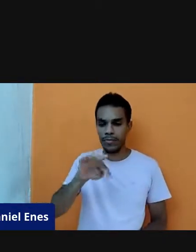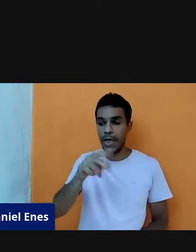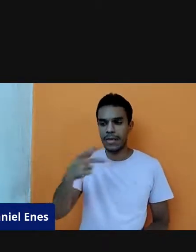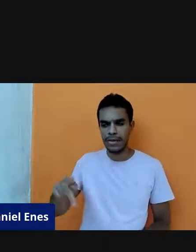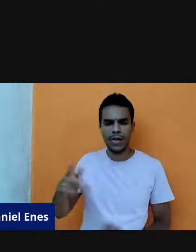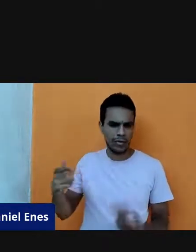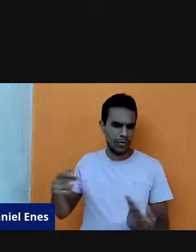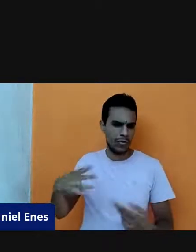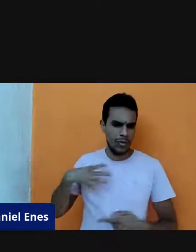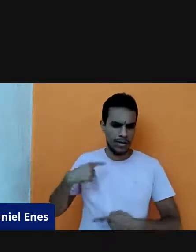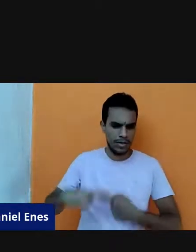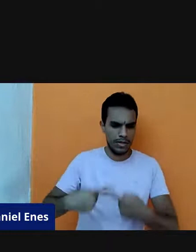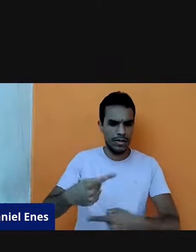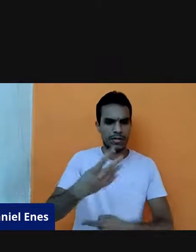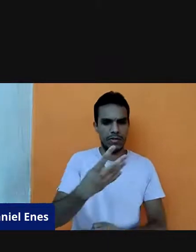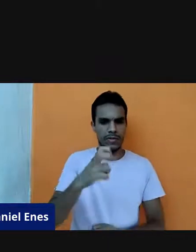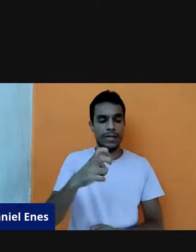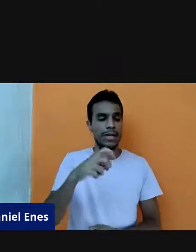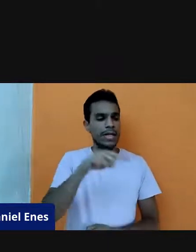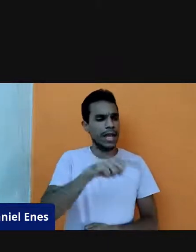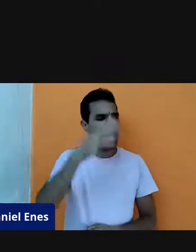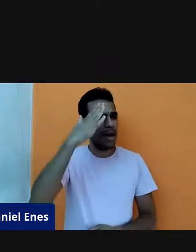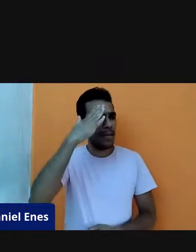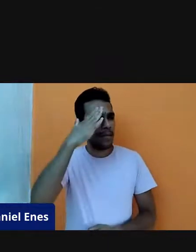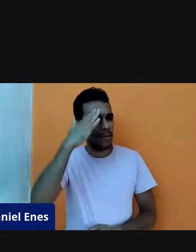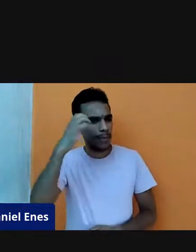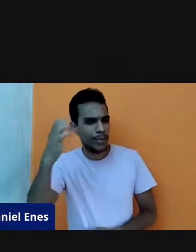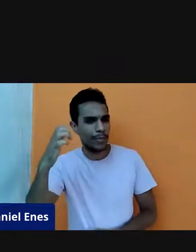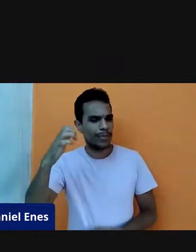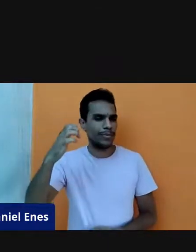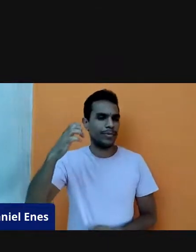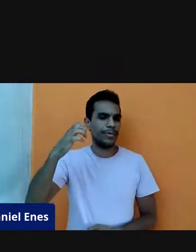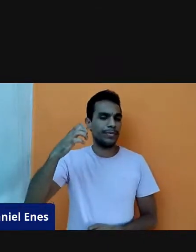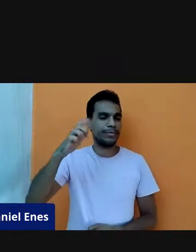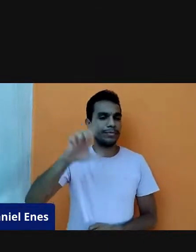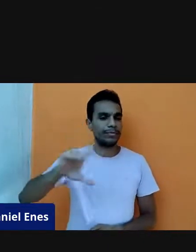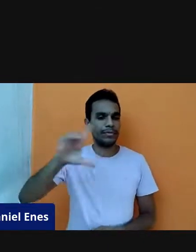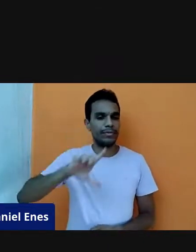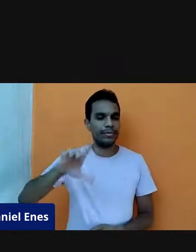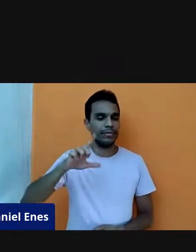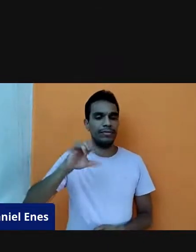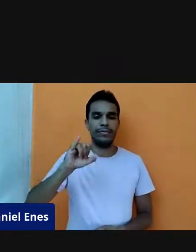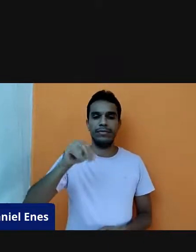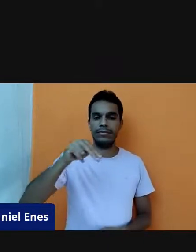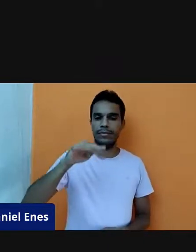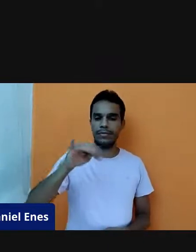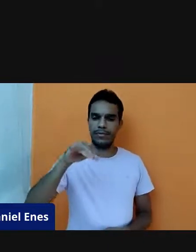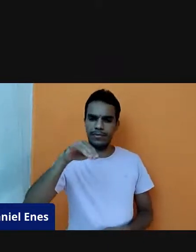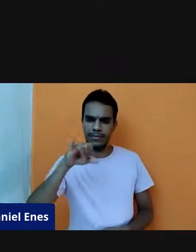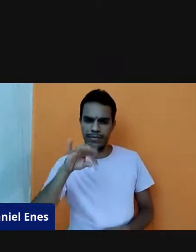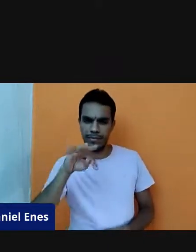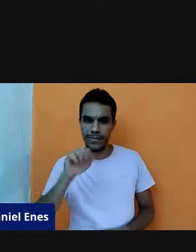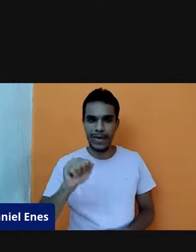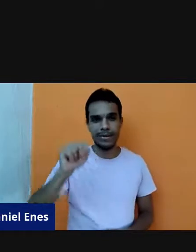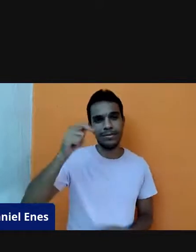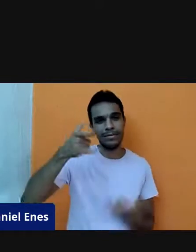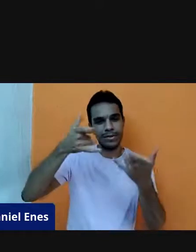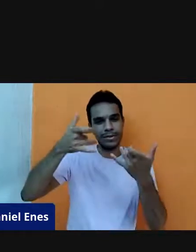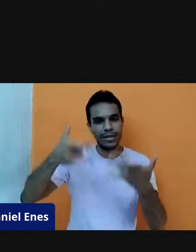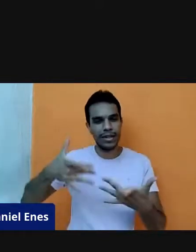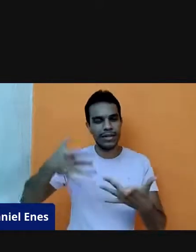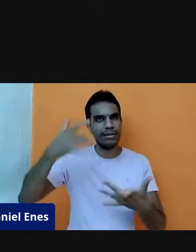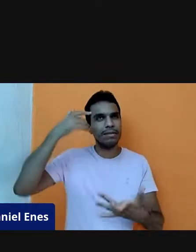na literatura com seu estilo intimista e as suas narrativas psicológicas.